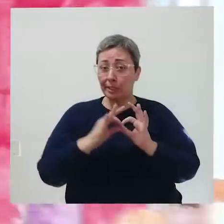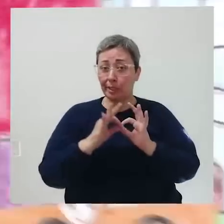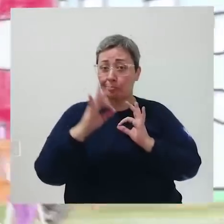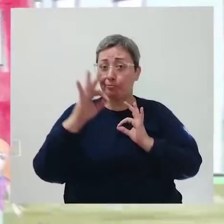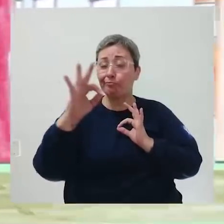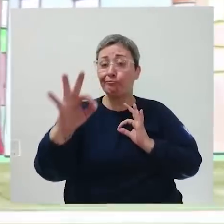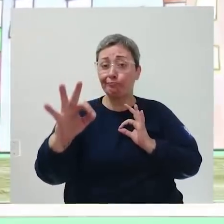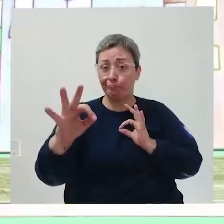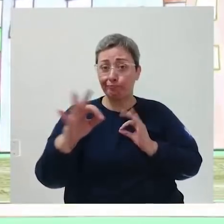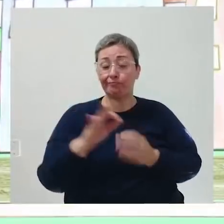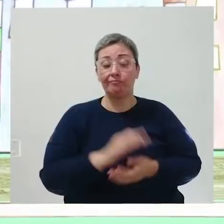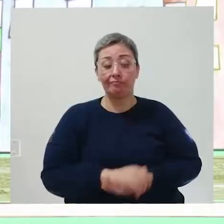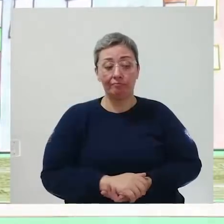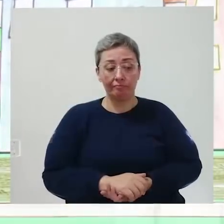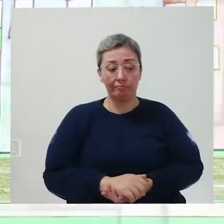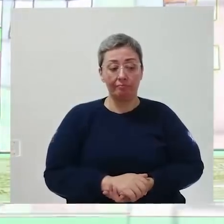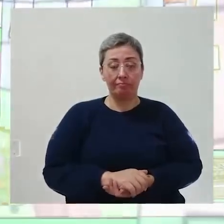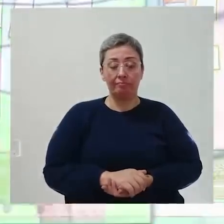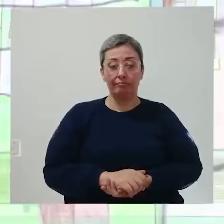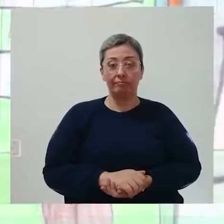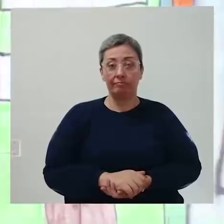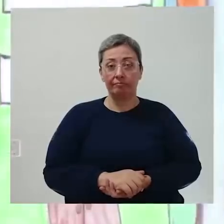mais perto ficava longe.